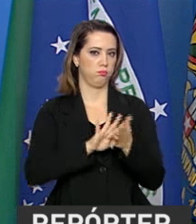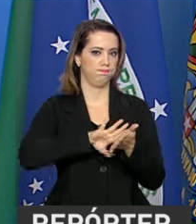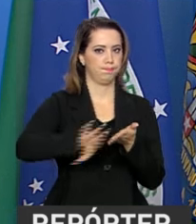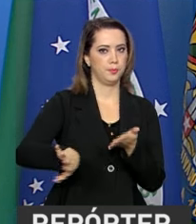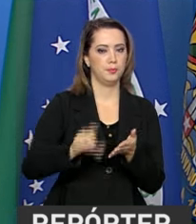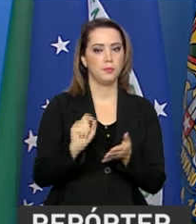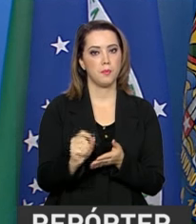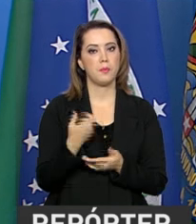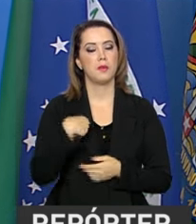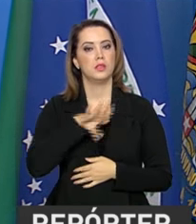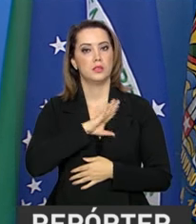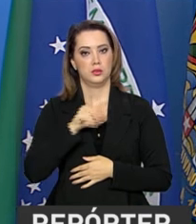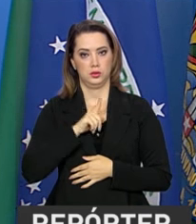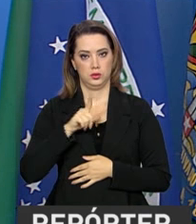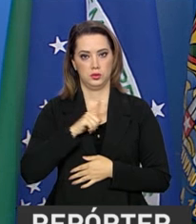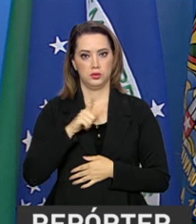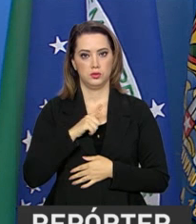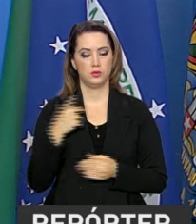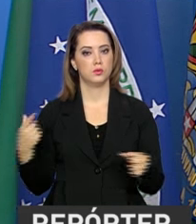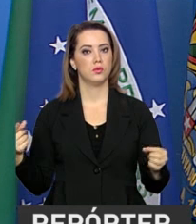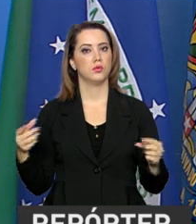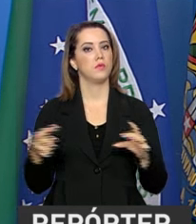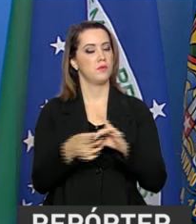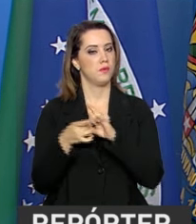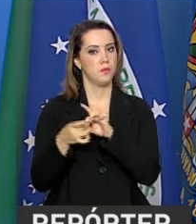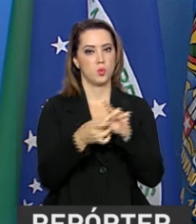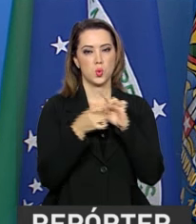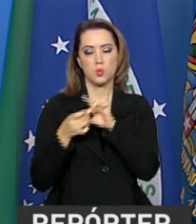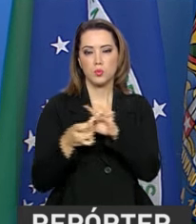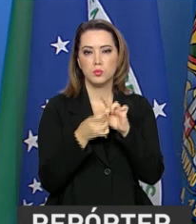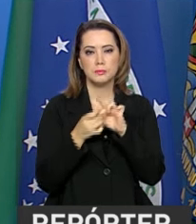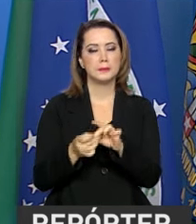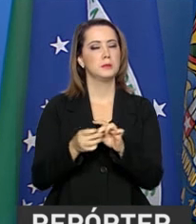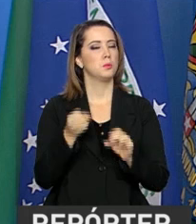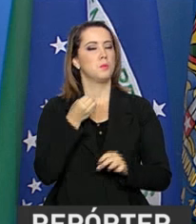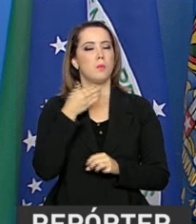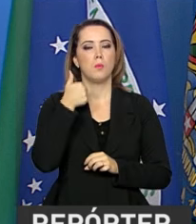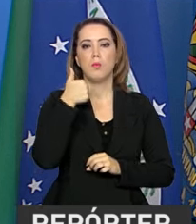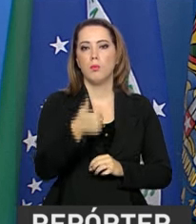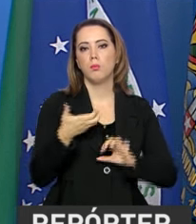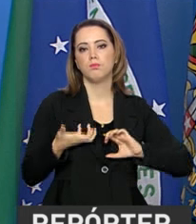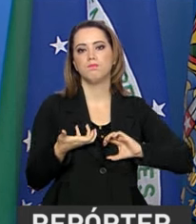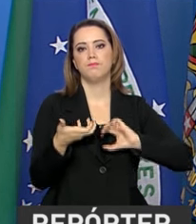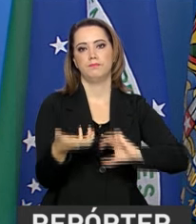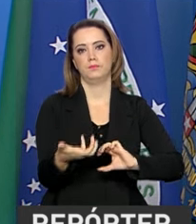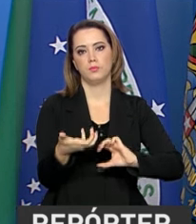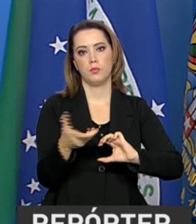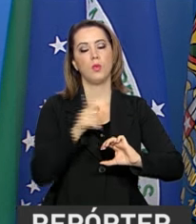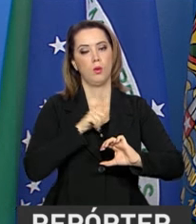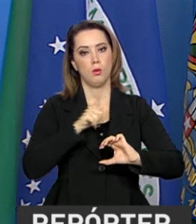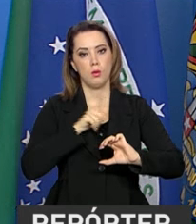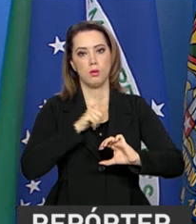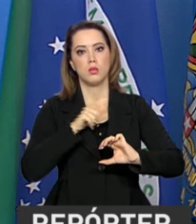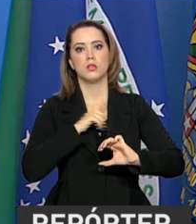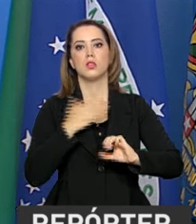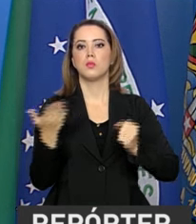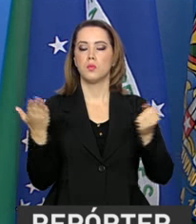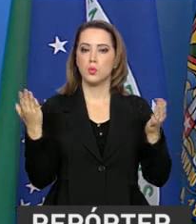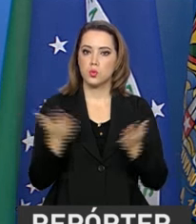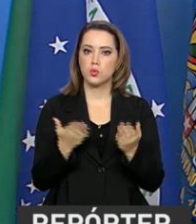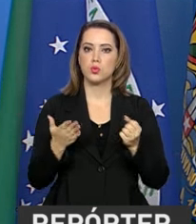Tivemos uma relação muito fértil com o Congresso Nacional. Temos hoje uma base